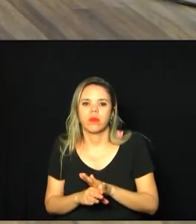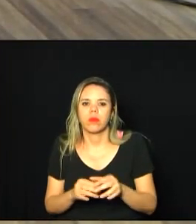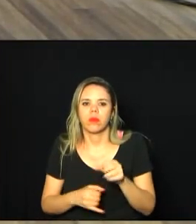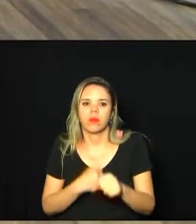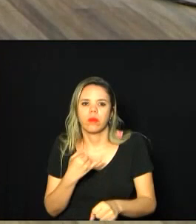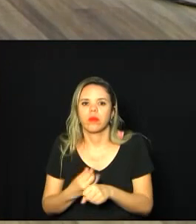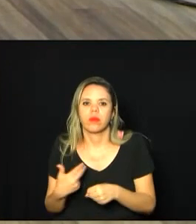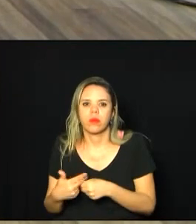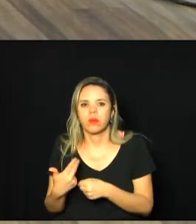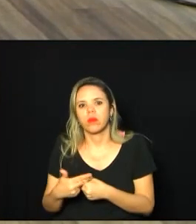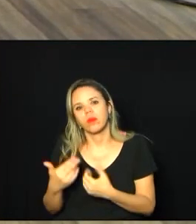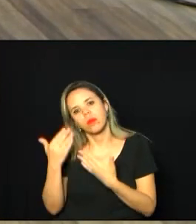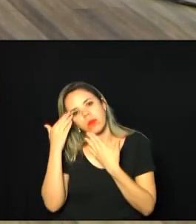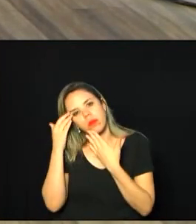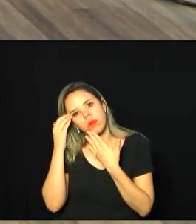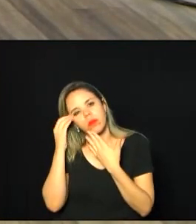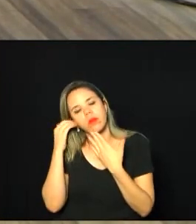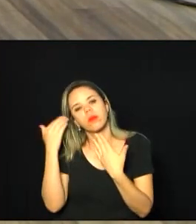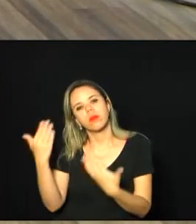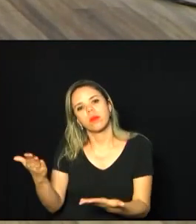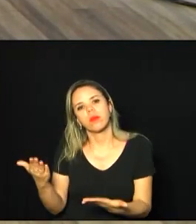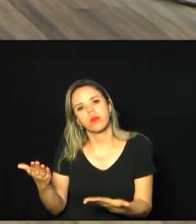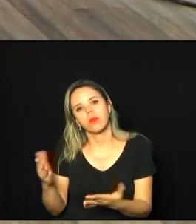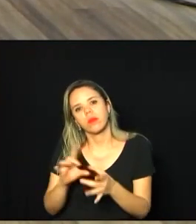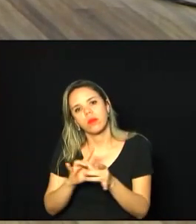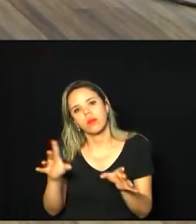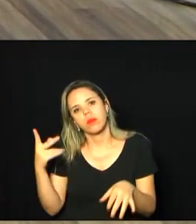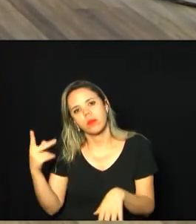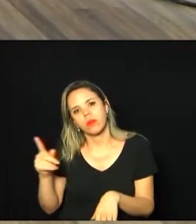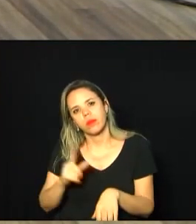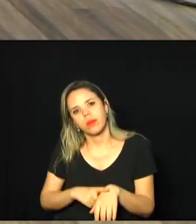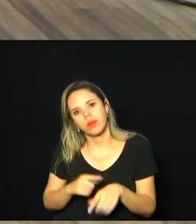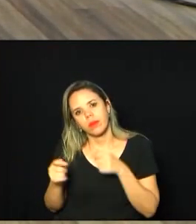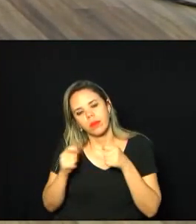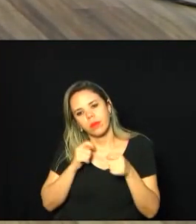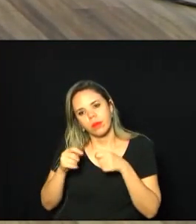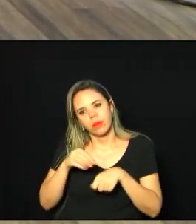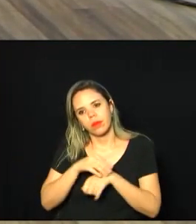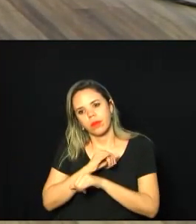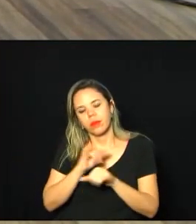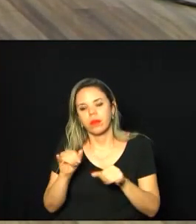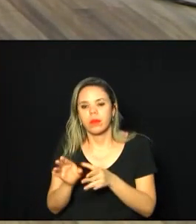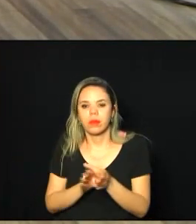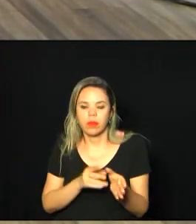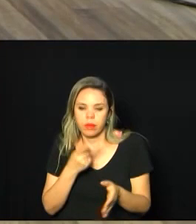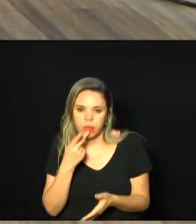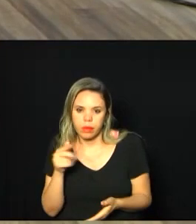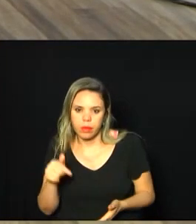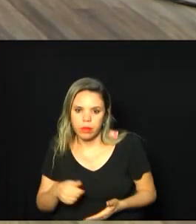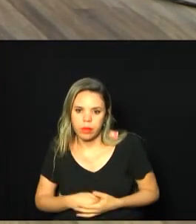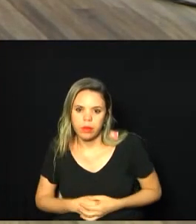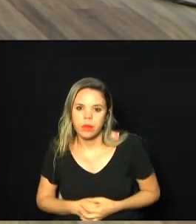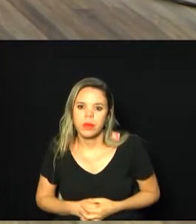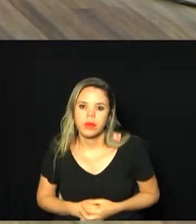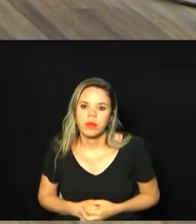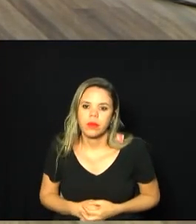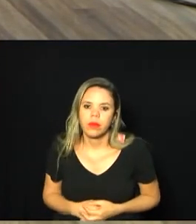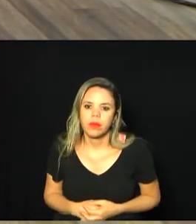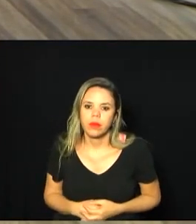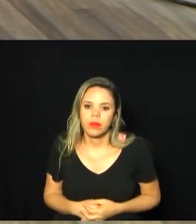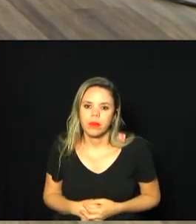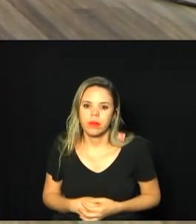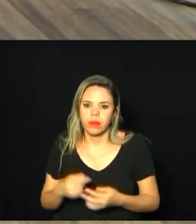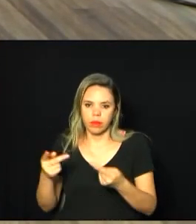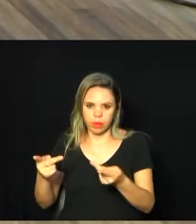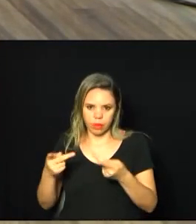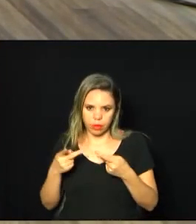ciência da Unicamp, muito obrigado pela disponibilidade do seu tempo, todas as informações que foram passadas aqui. Já